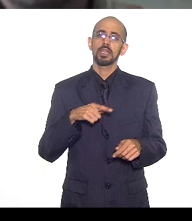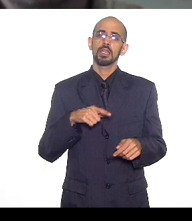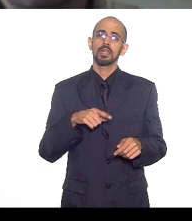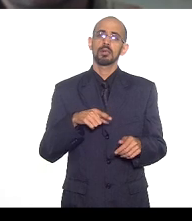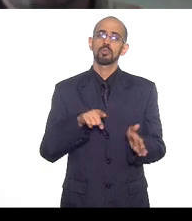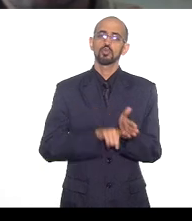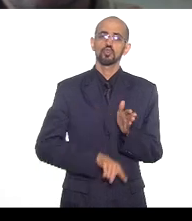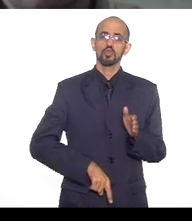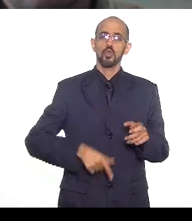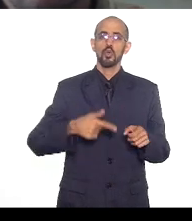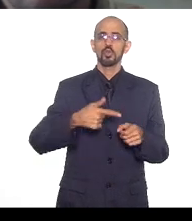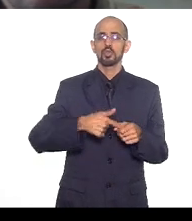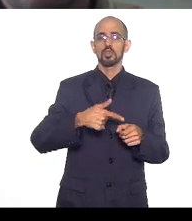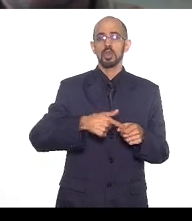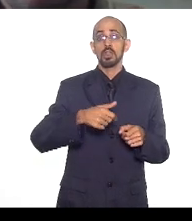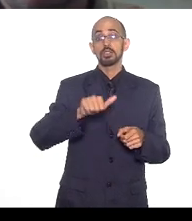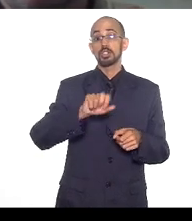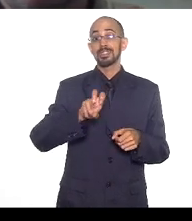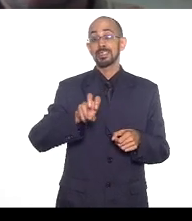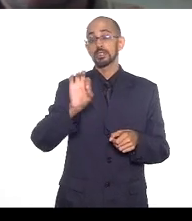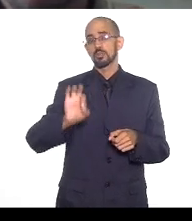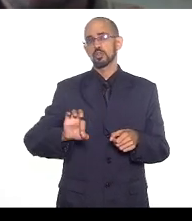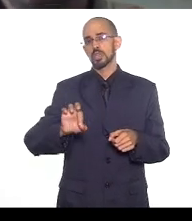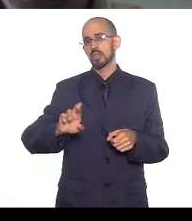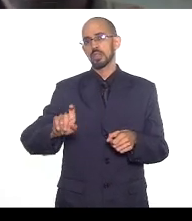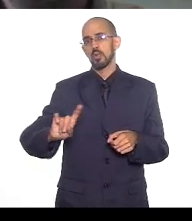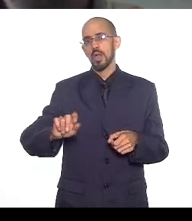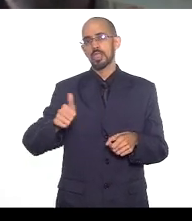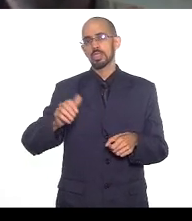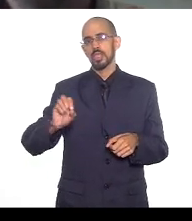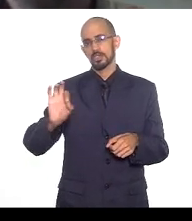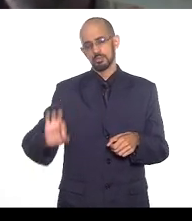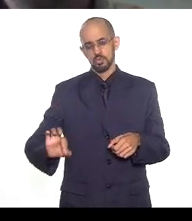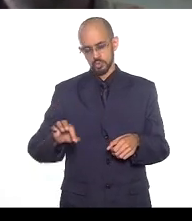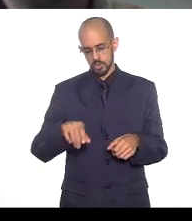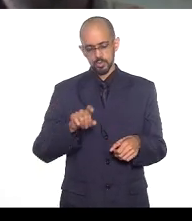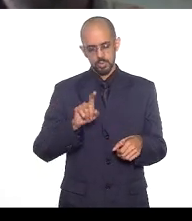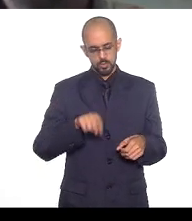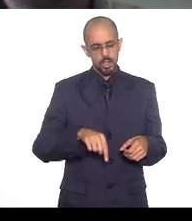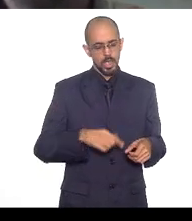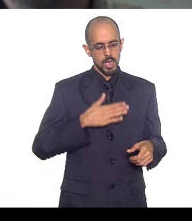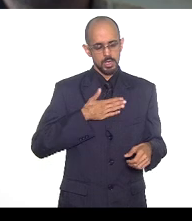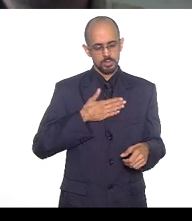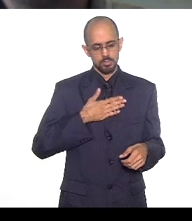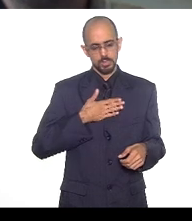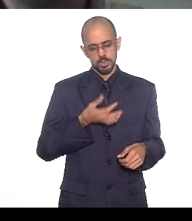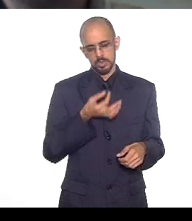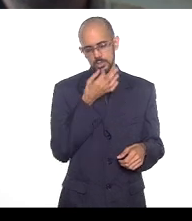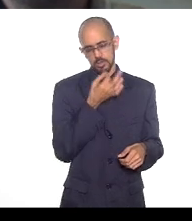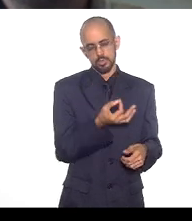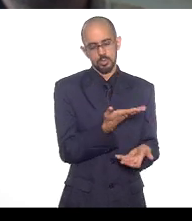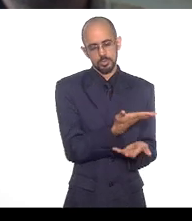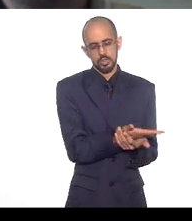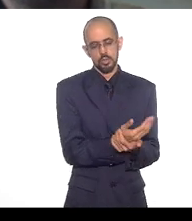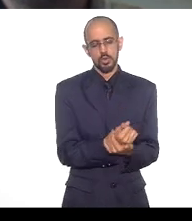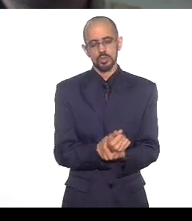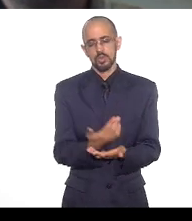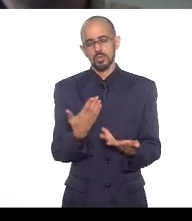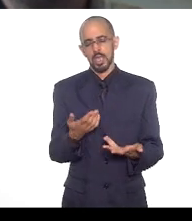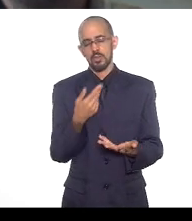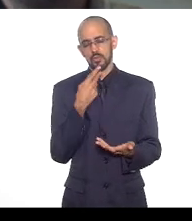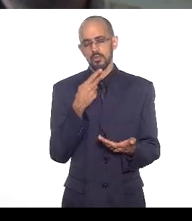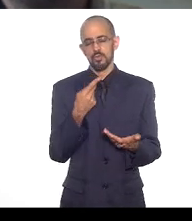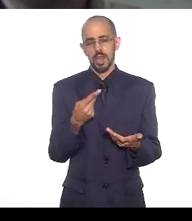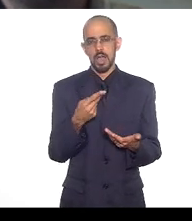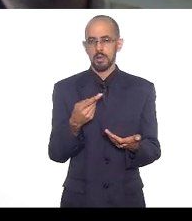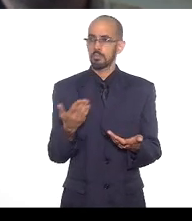de 15% e não mais 10%. Então, essas eram as considerações que eu queria fazer aqui para vocês